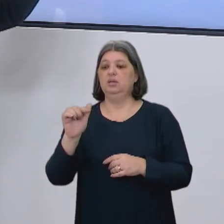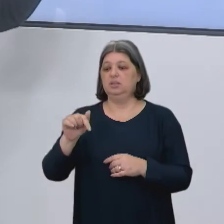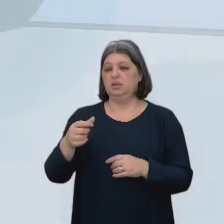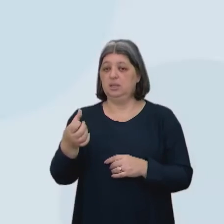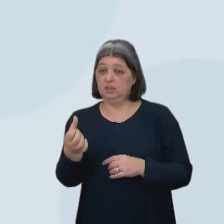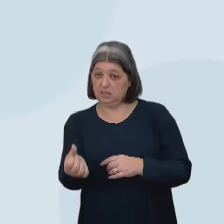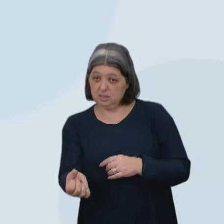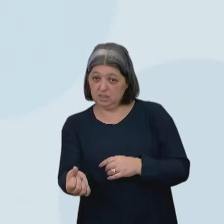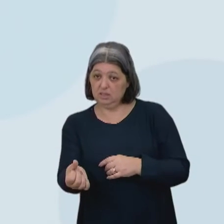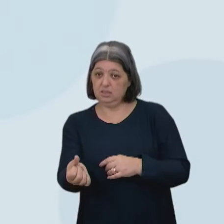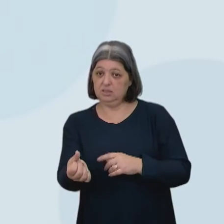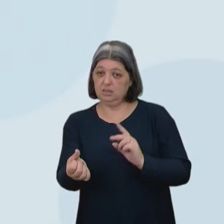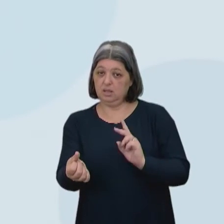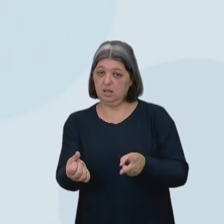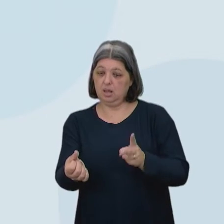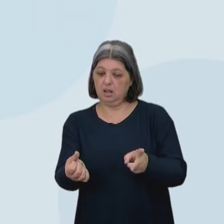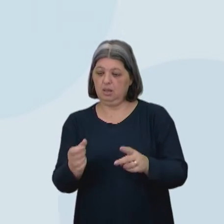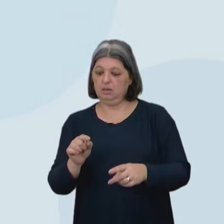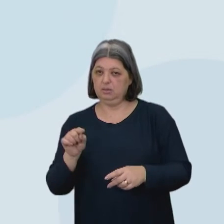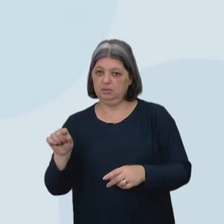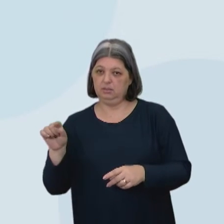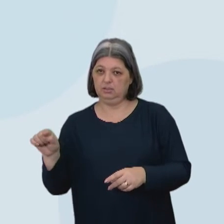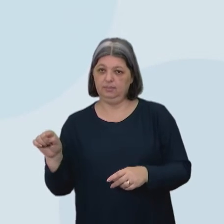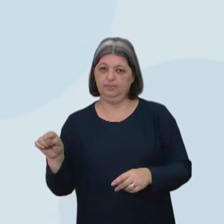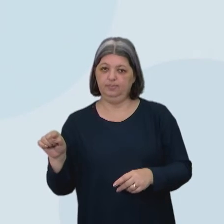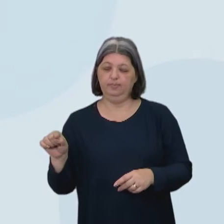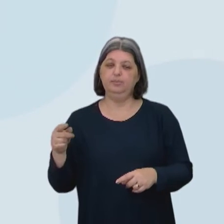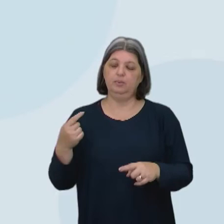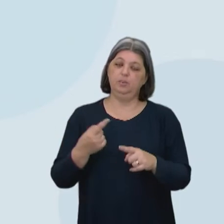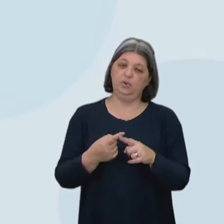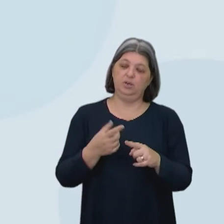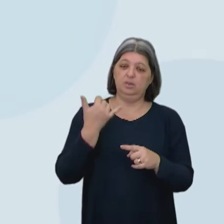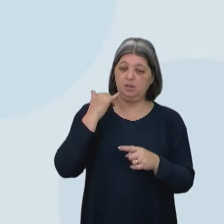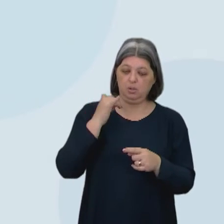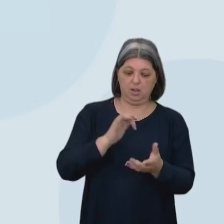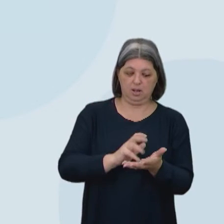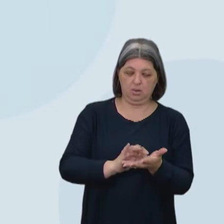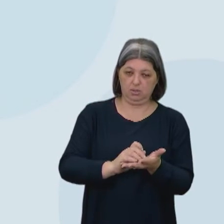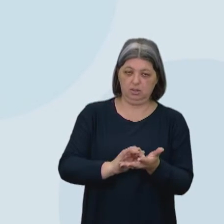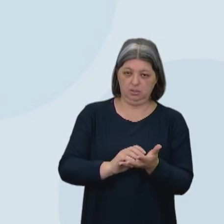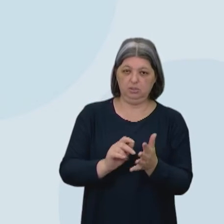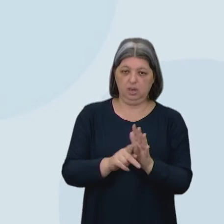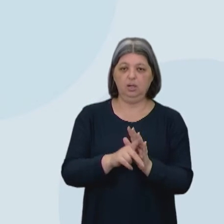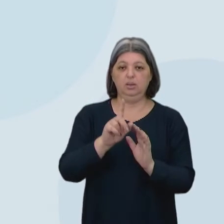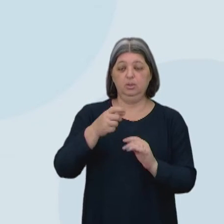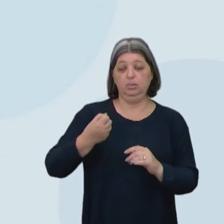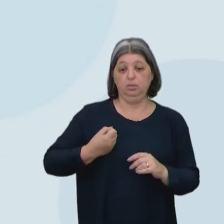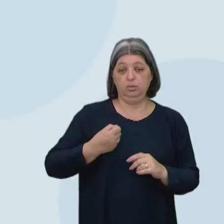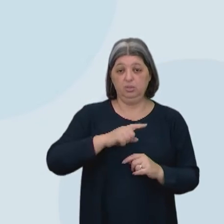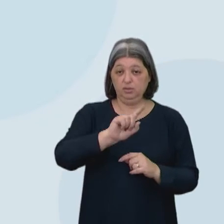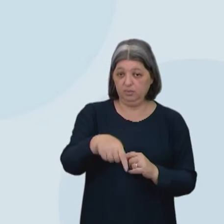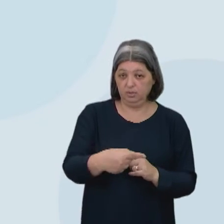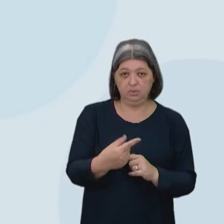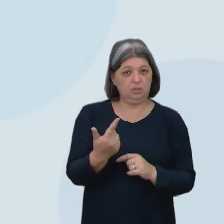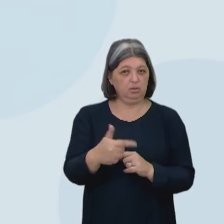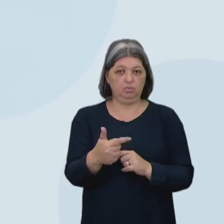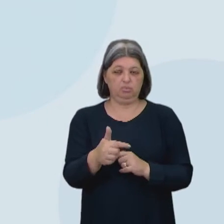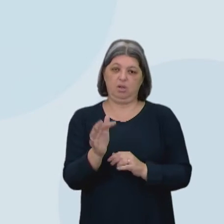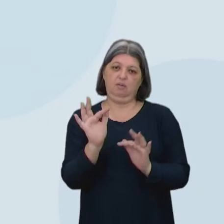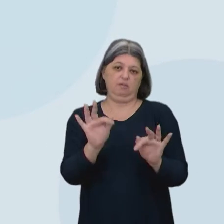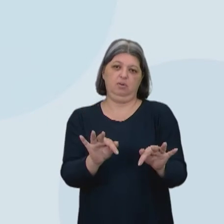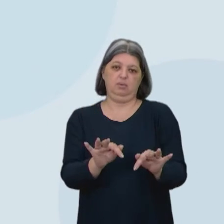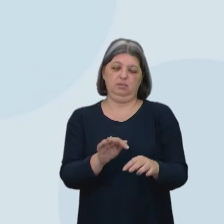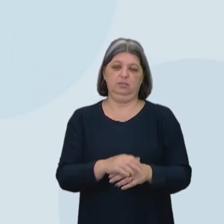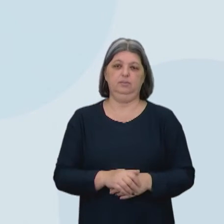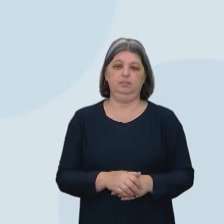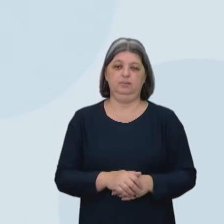76, e ele é eterno, ele só para porque meu celular para ali, a calculadora para ali. Mas ele é um número com vírgula que não tem fim e que não repete. Então ele